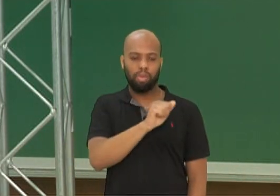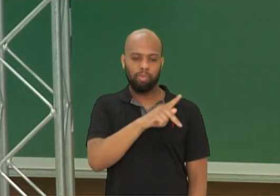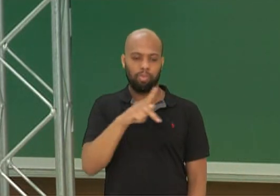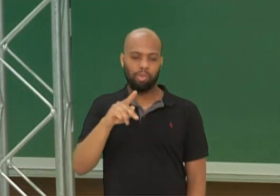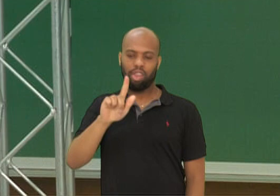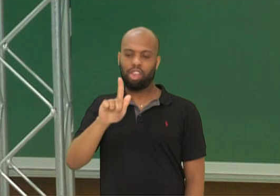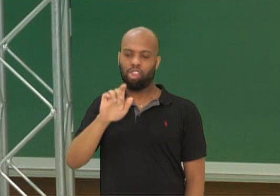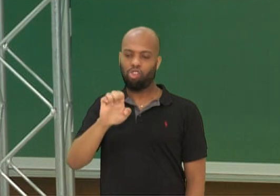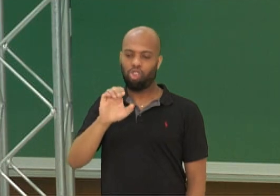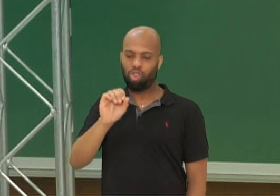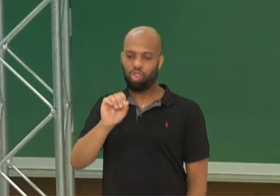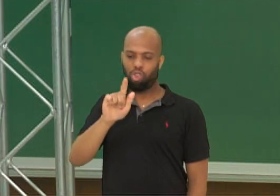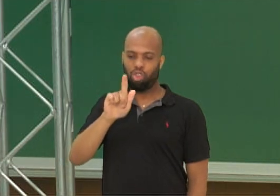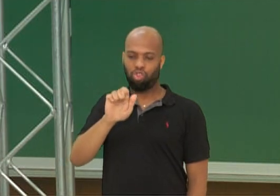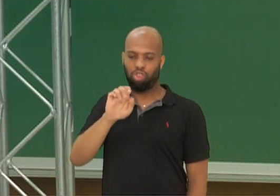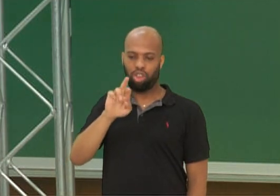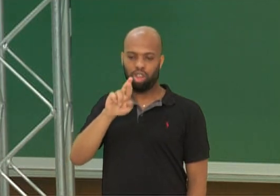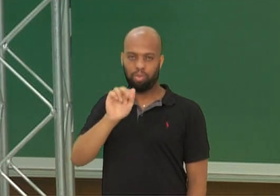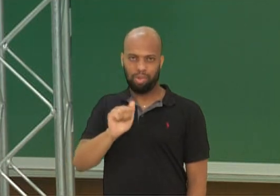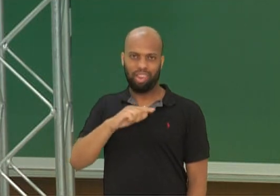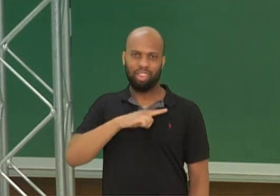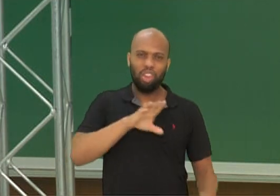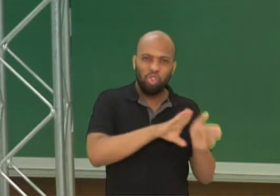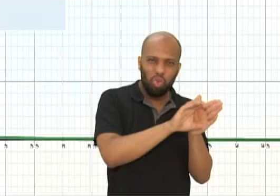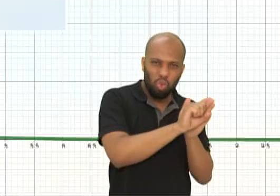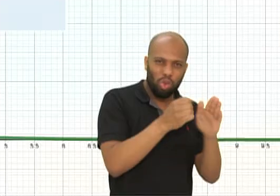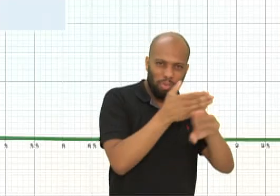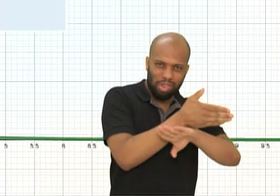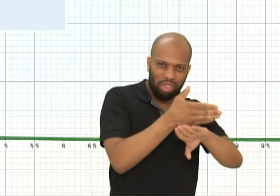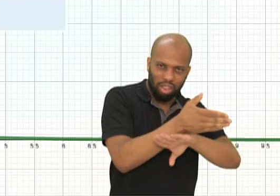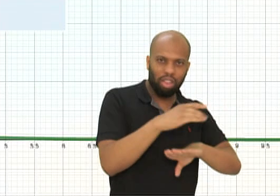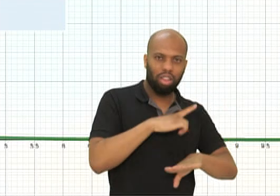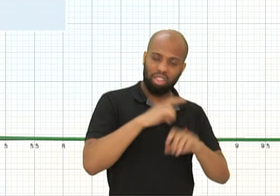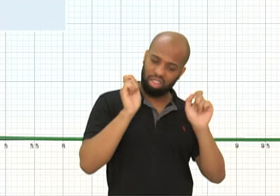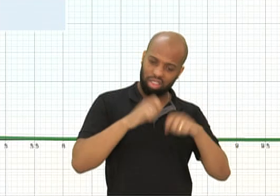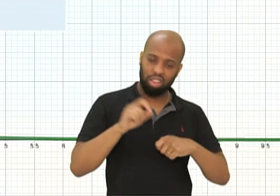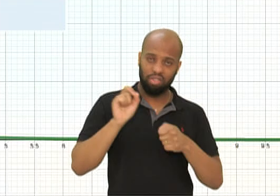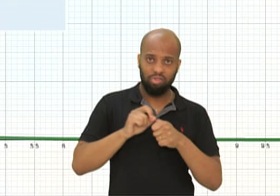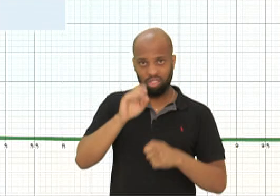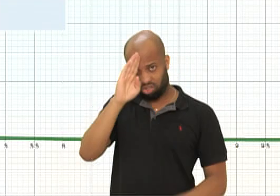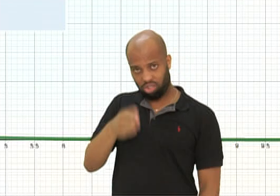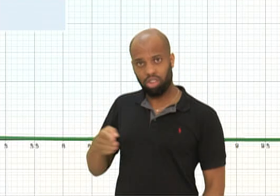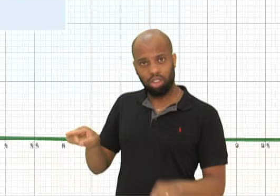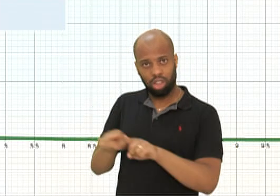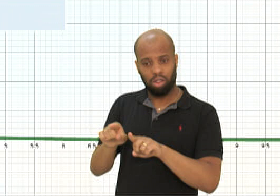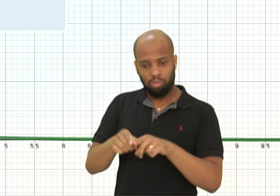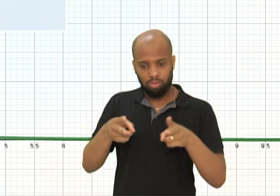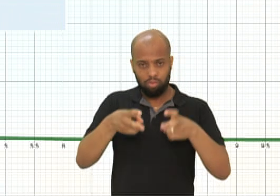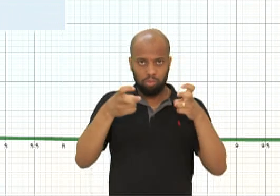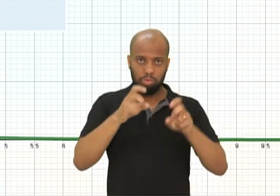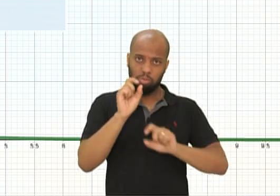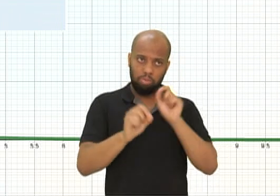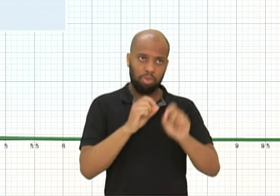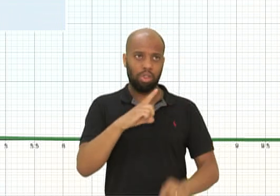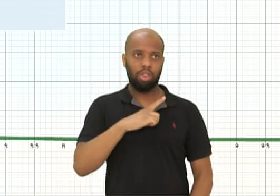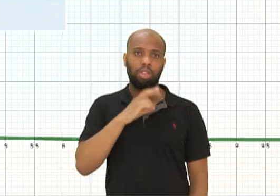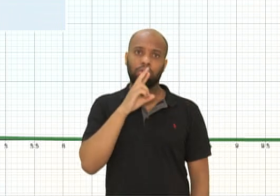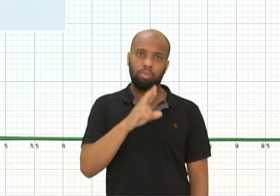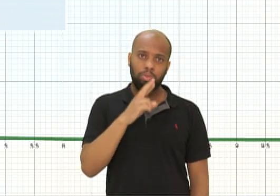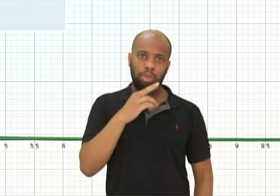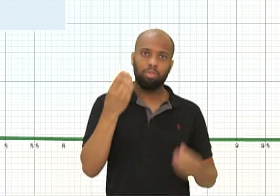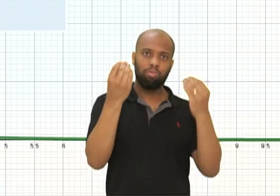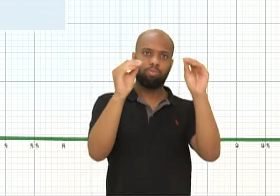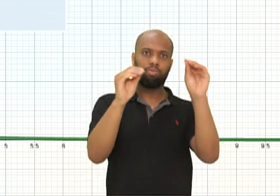GeoGebra, calculadora gráfica. Pode pesquisar lá, GeoGebra, calculadora gráfica. Você pode aqui colocar a